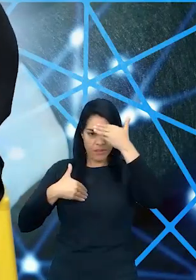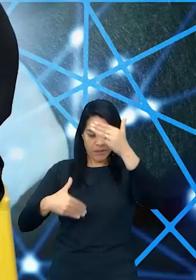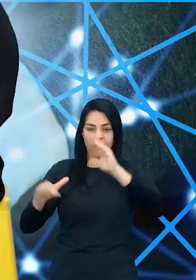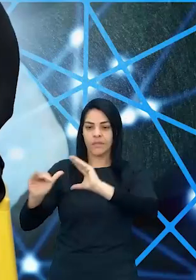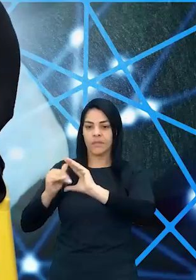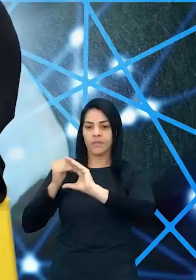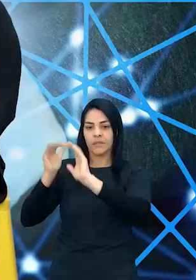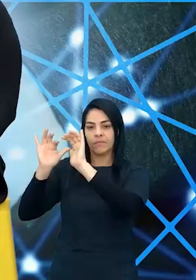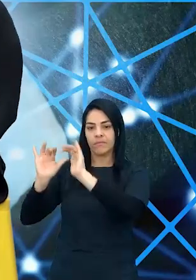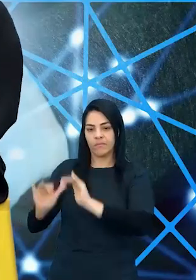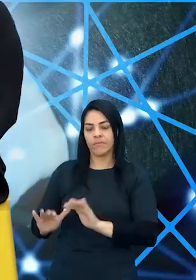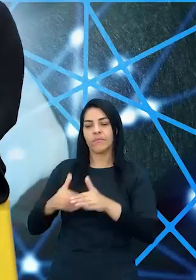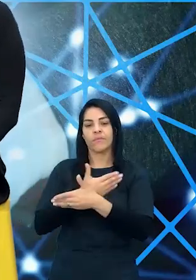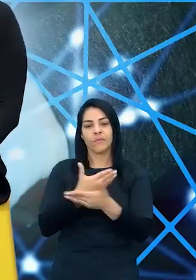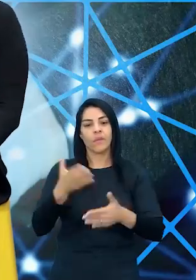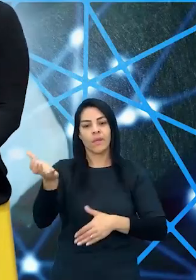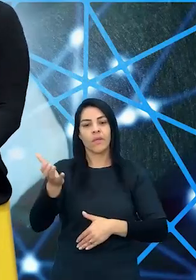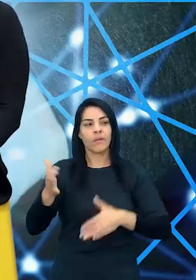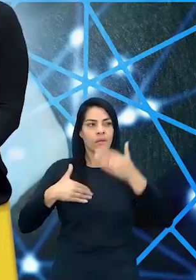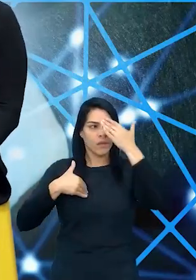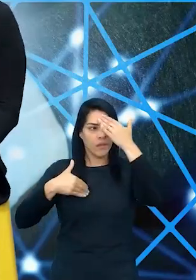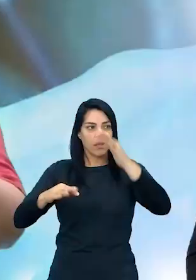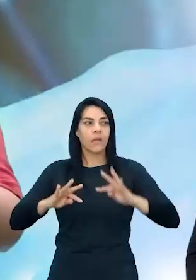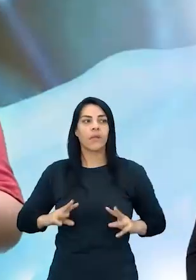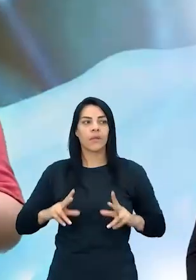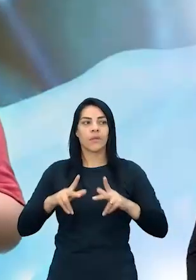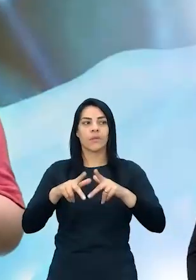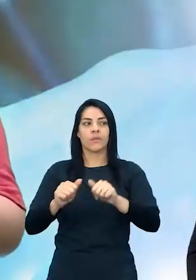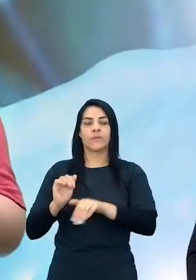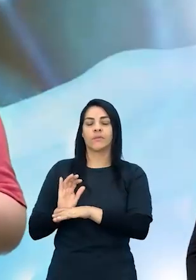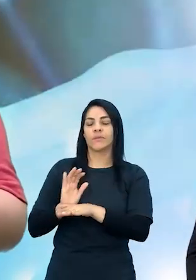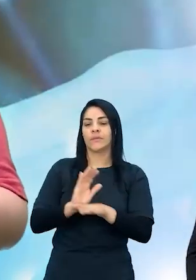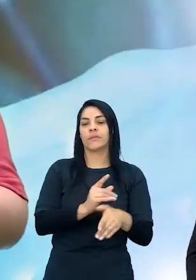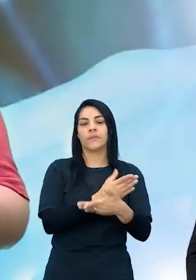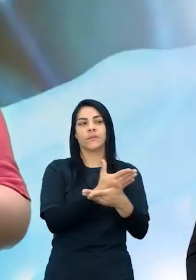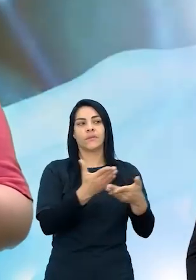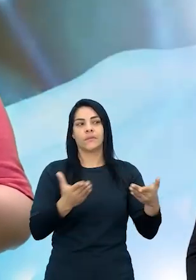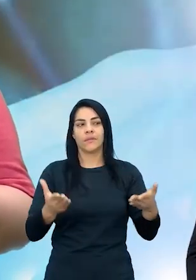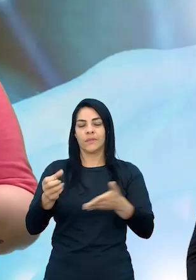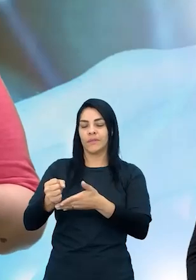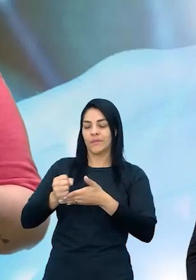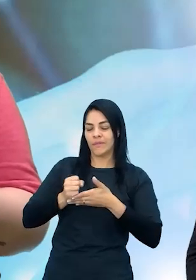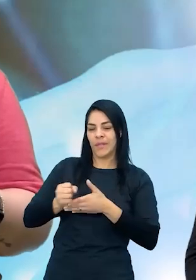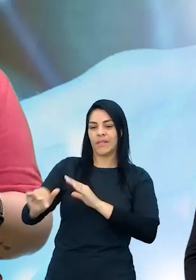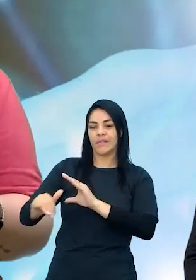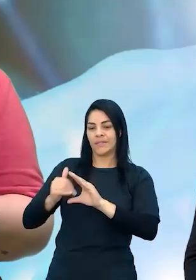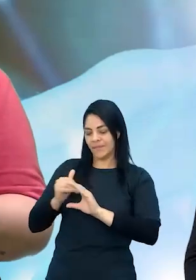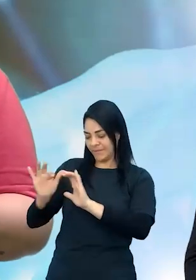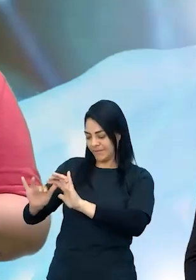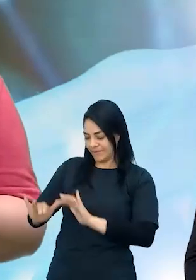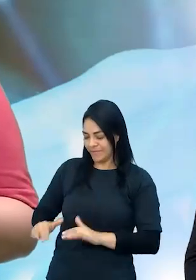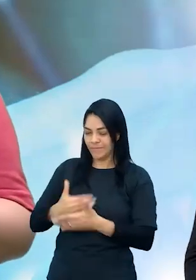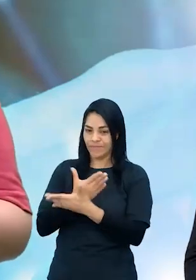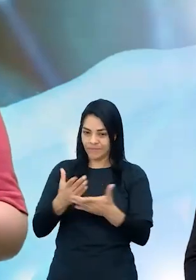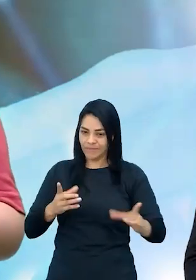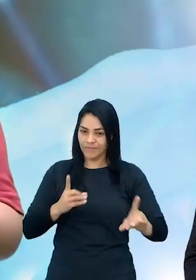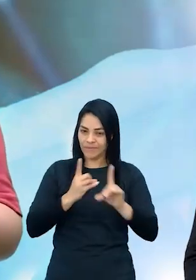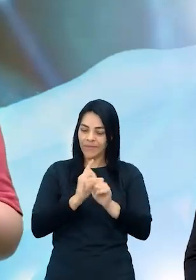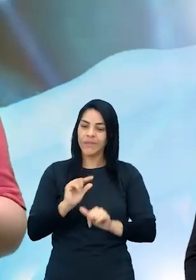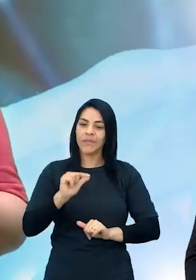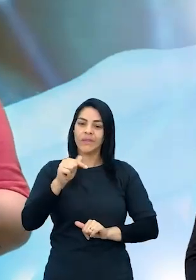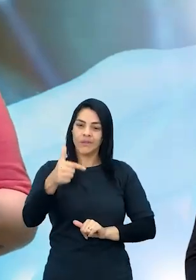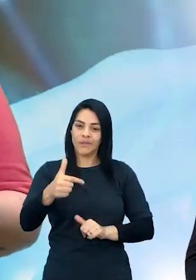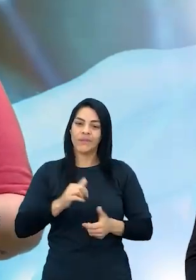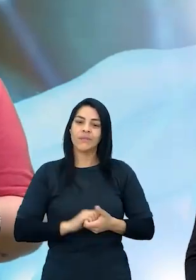hoje, mas a gente quer agradecer todas as contribuições que vocês trouxeram no chat pra gente. E a gente se encontra no próximo TCT, no